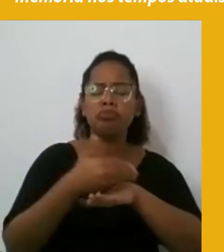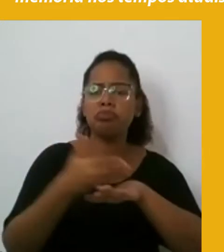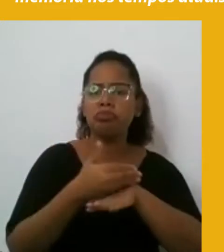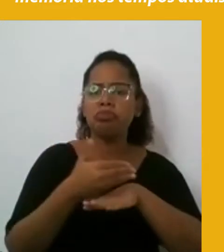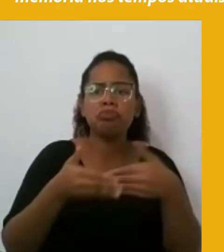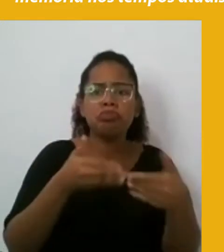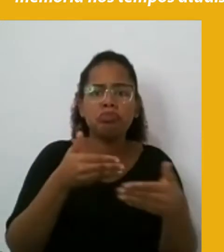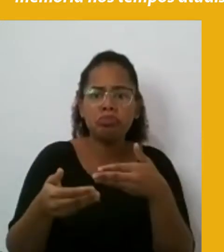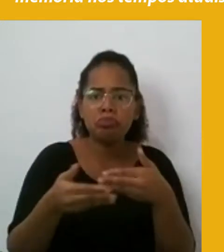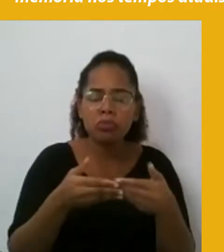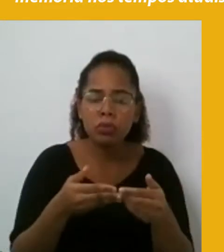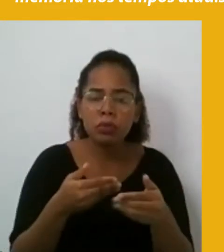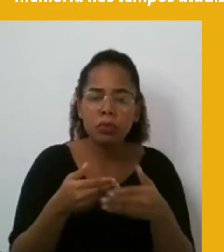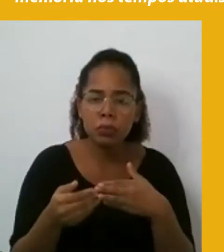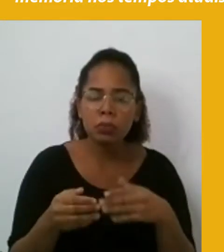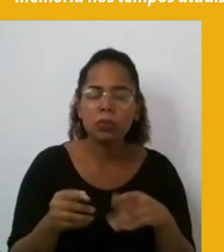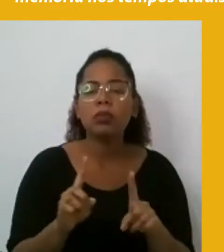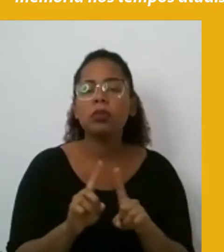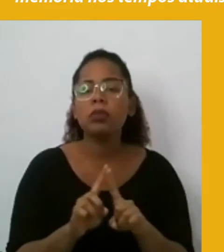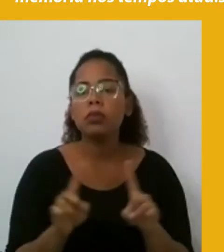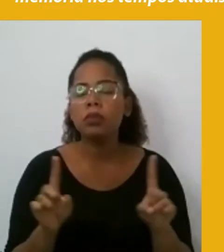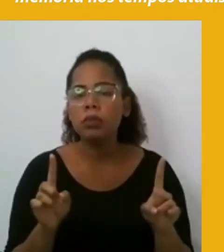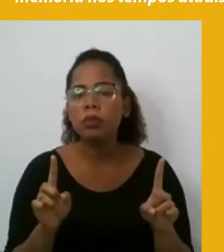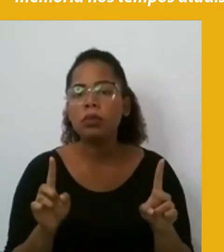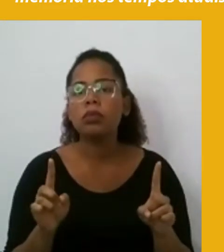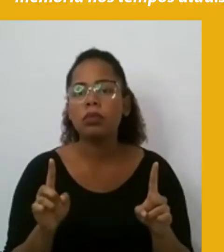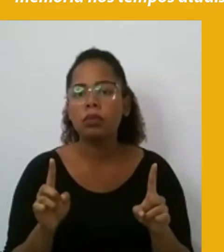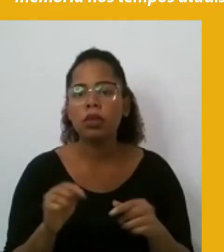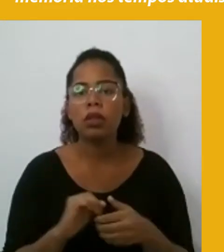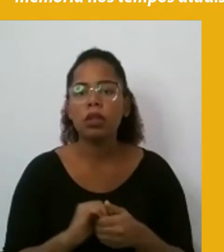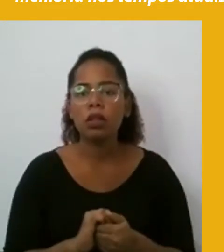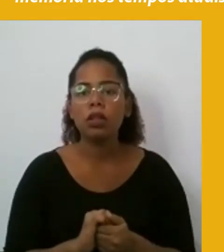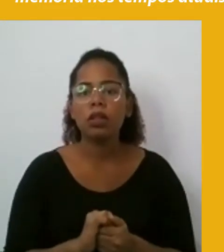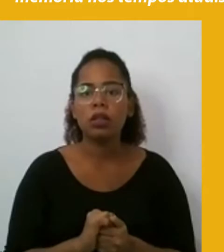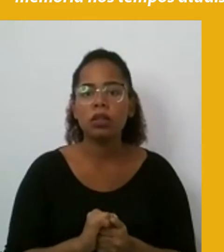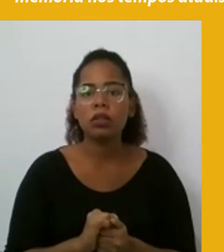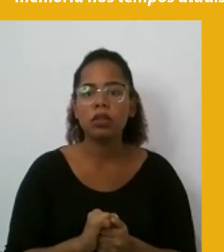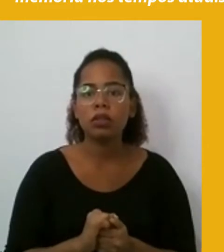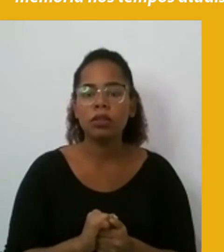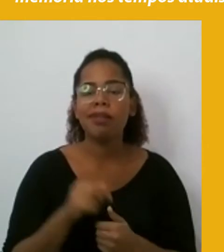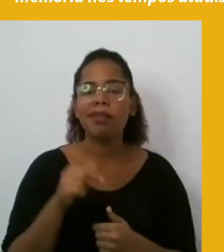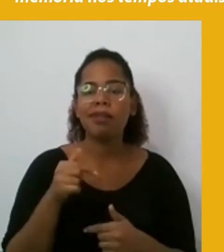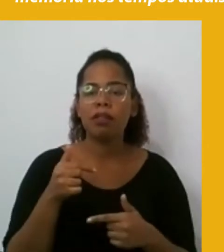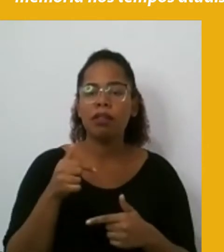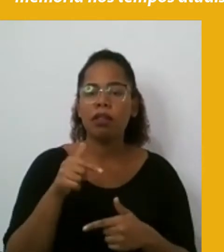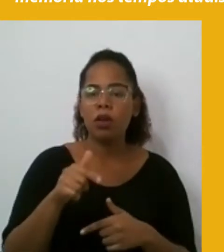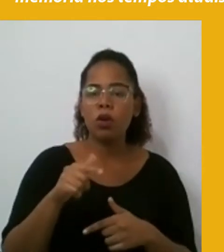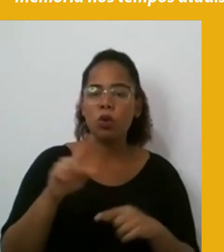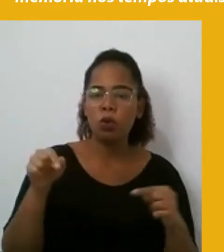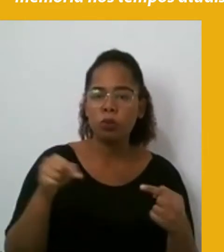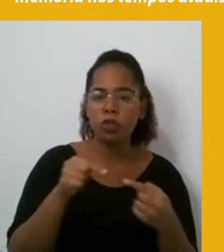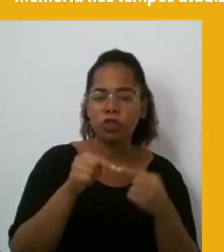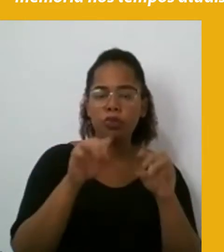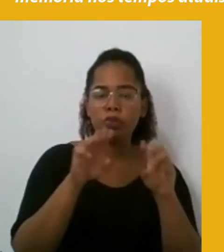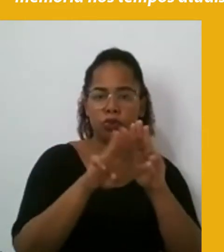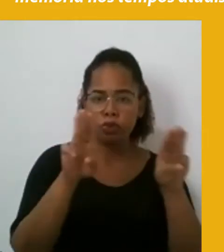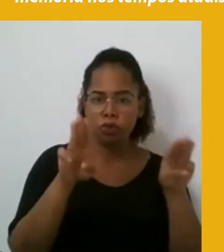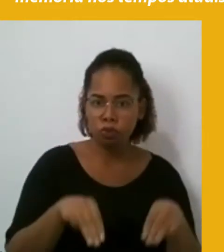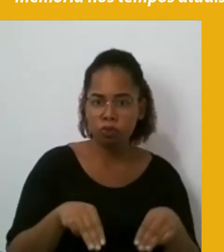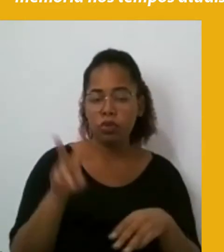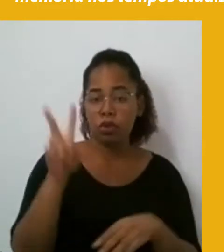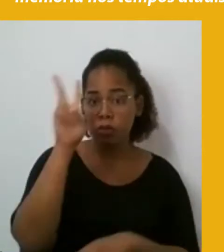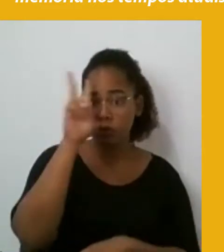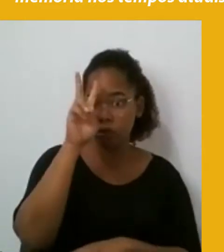museus ensinaram a nós mesmos a nos considerarmos exóticos. Esse foi o trabalho dos museus antropológicos e históricos, muitas